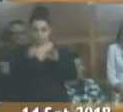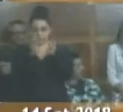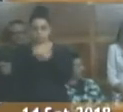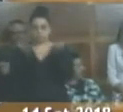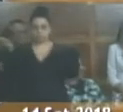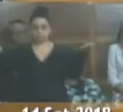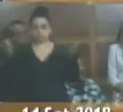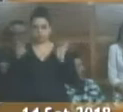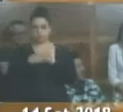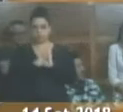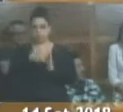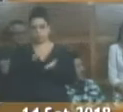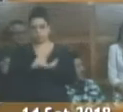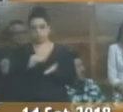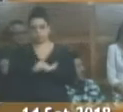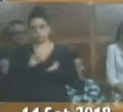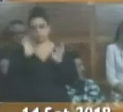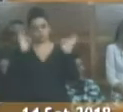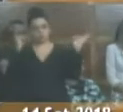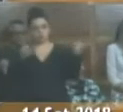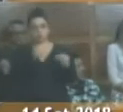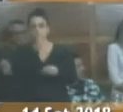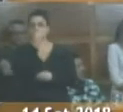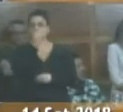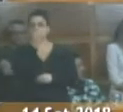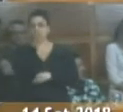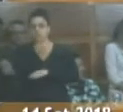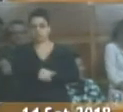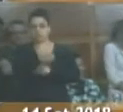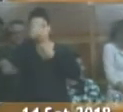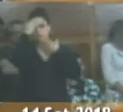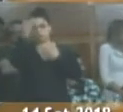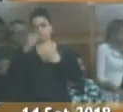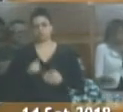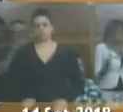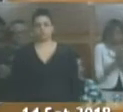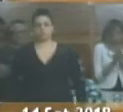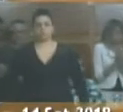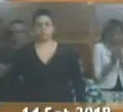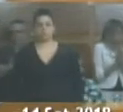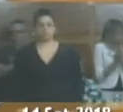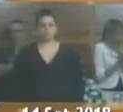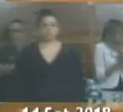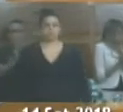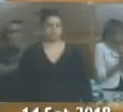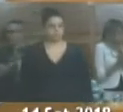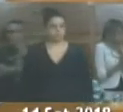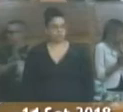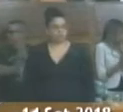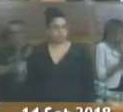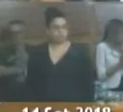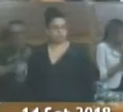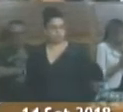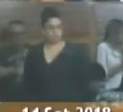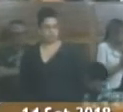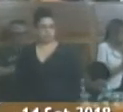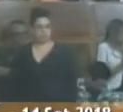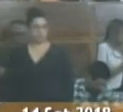determinadas secretarias. A todos, muito obrigado. Uma boa tarde. Obrigado, Wagner. Quero